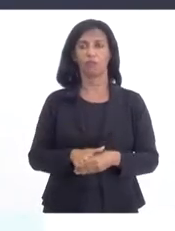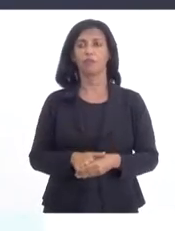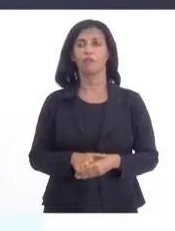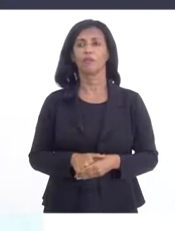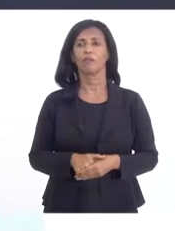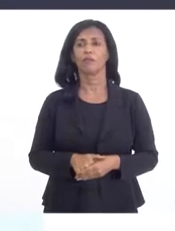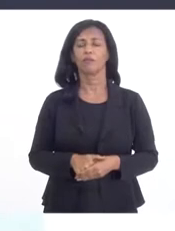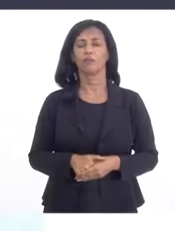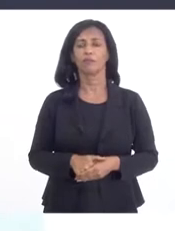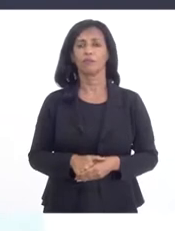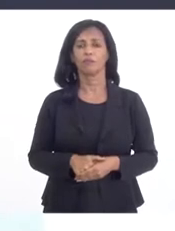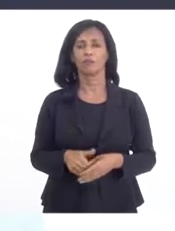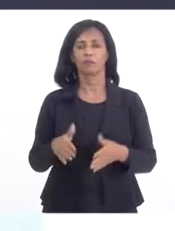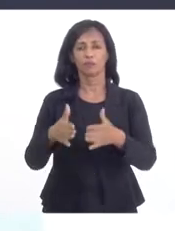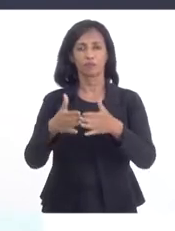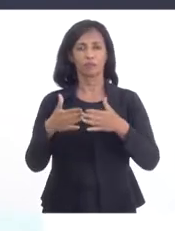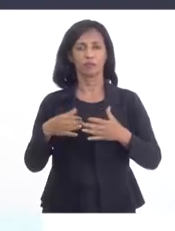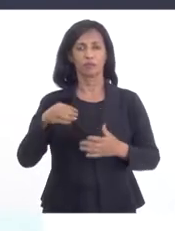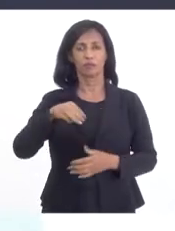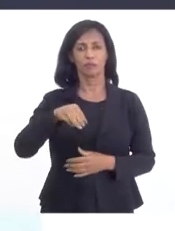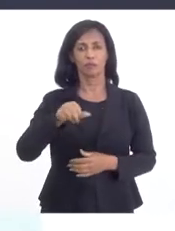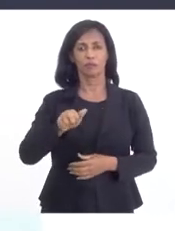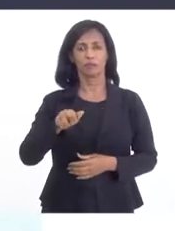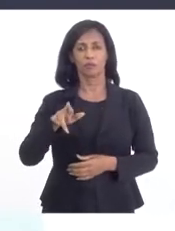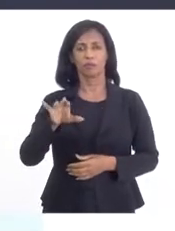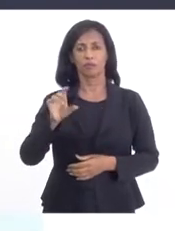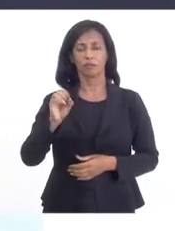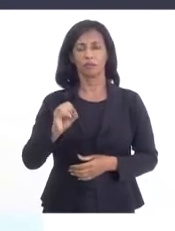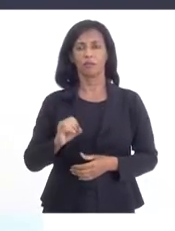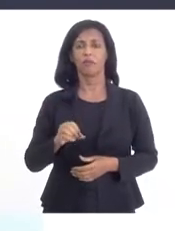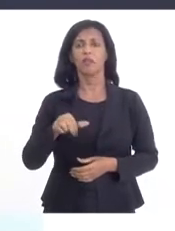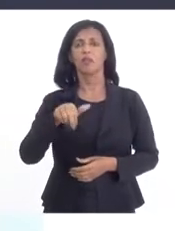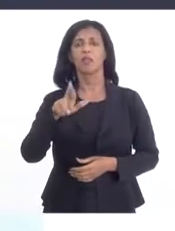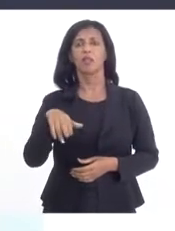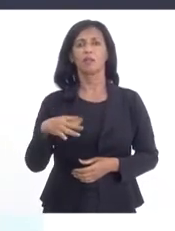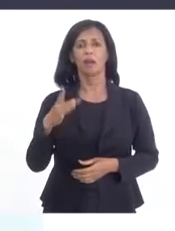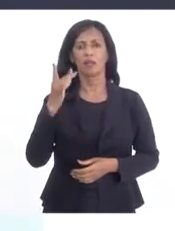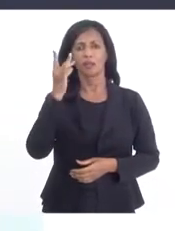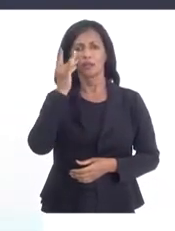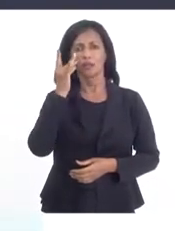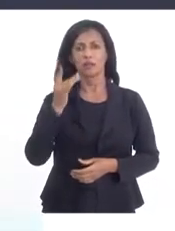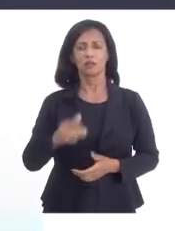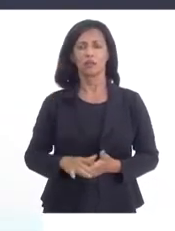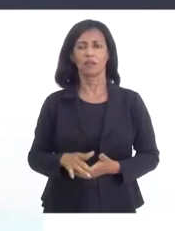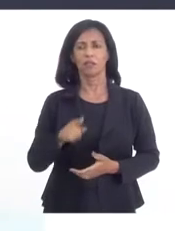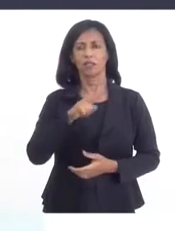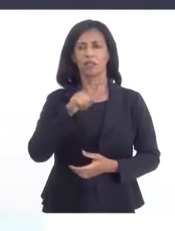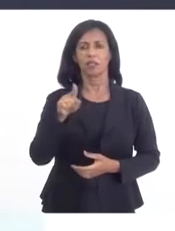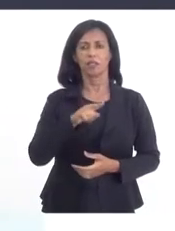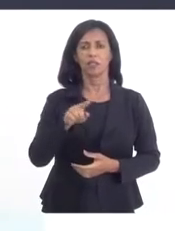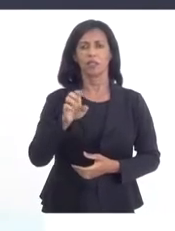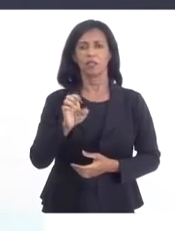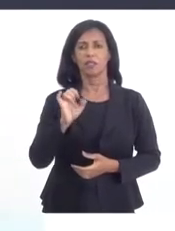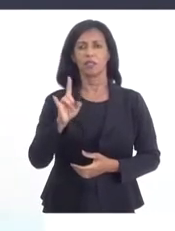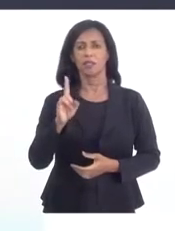Marcelo, por favor. Está emitindo o voto no grupo agora. Tá. Quem mais está presente? Deputada Zeidan. Acompanha o